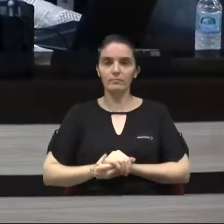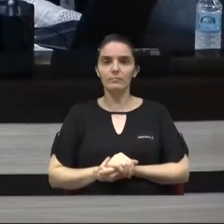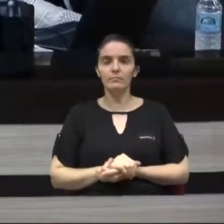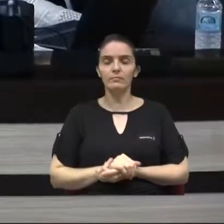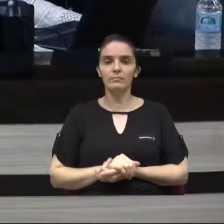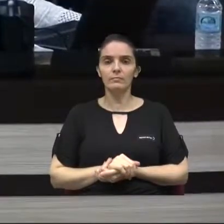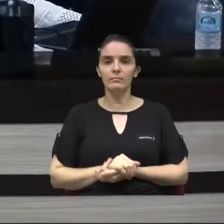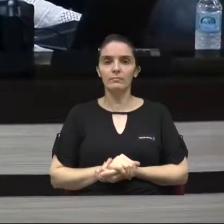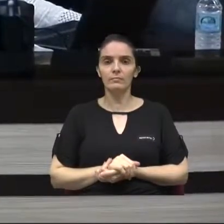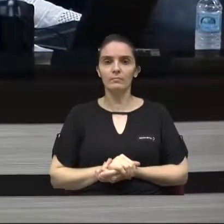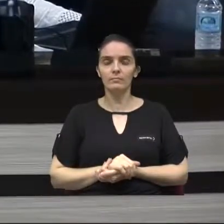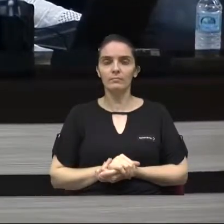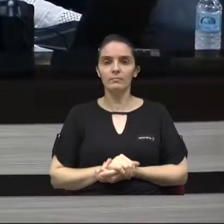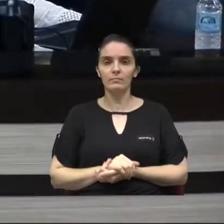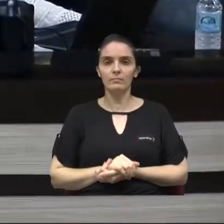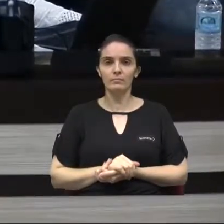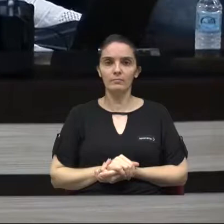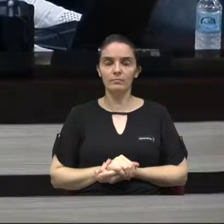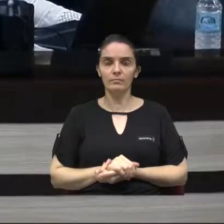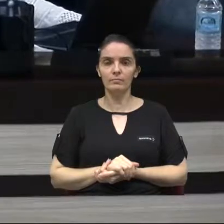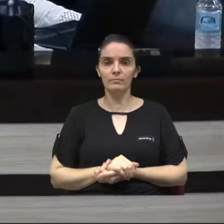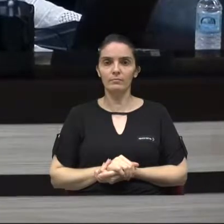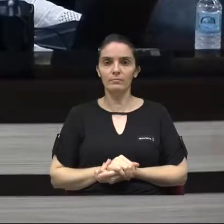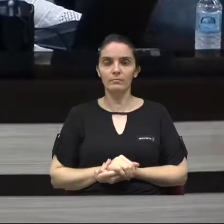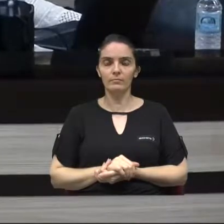comissões competentes.